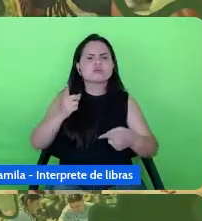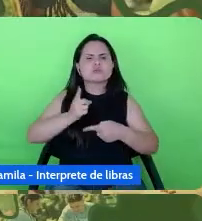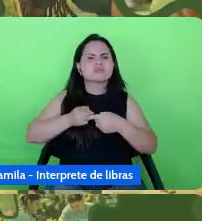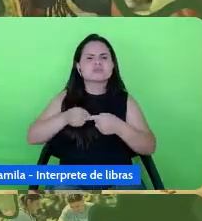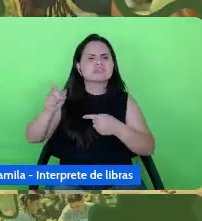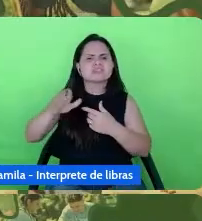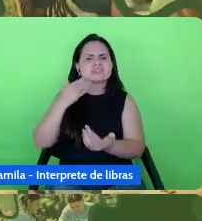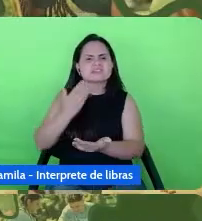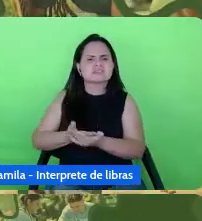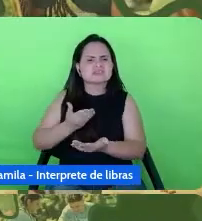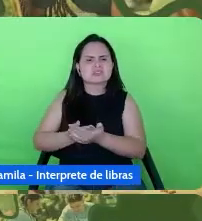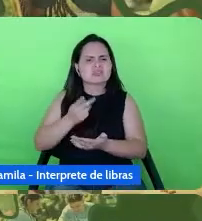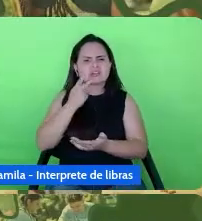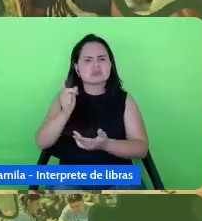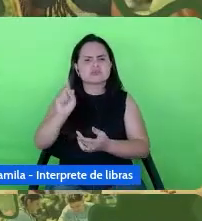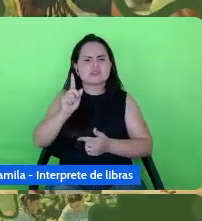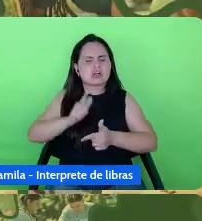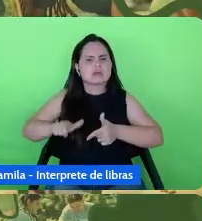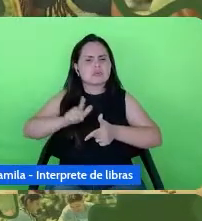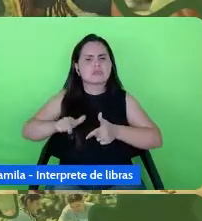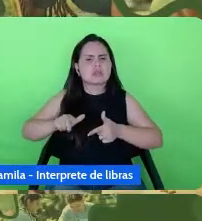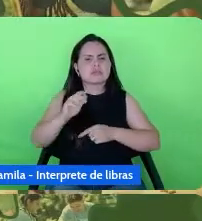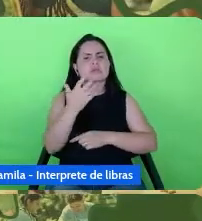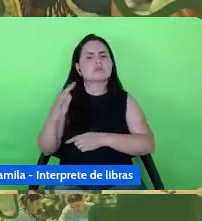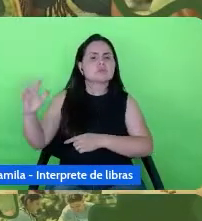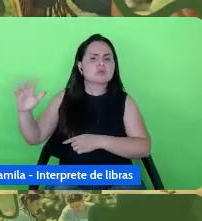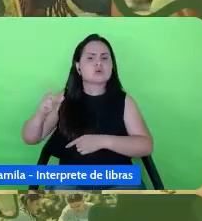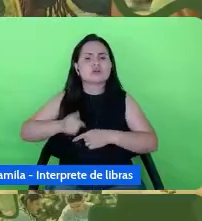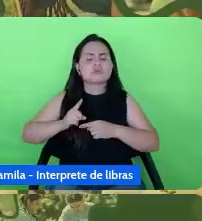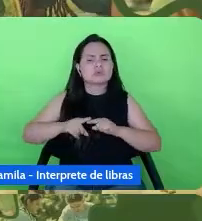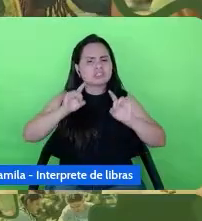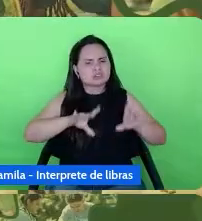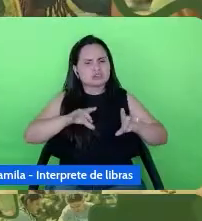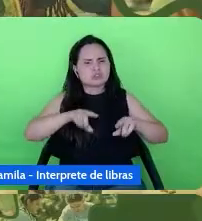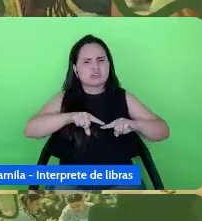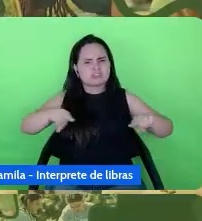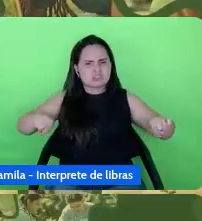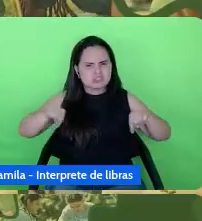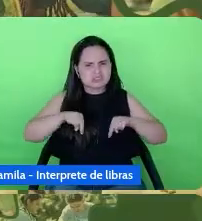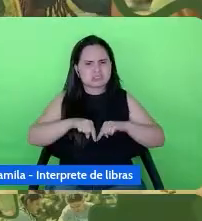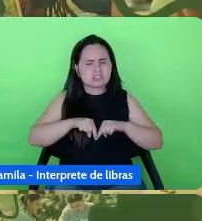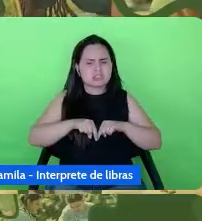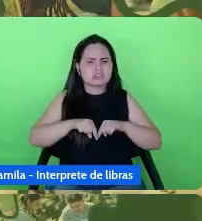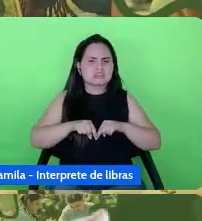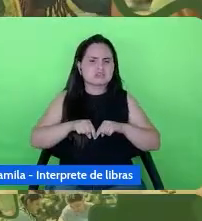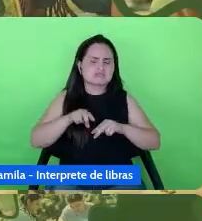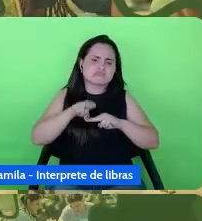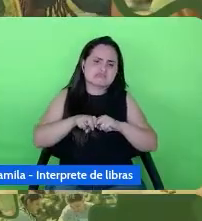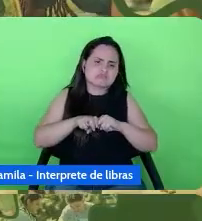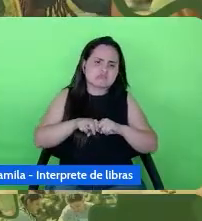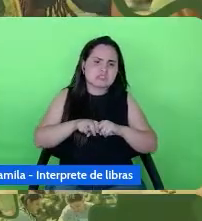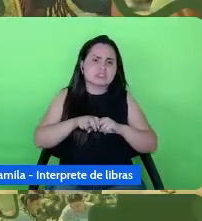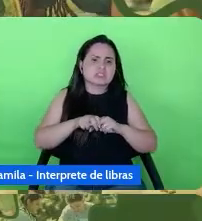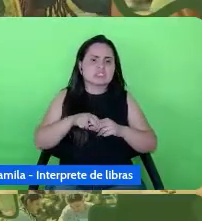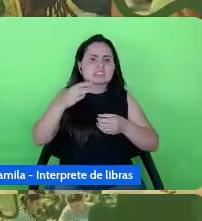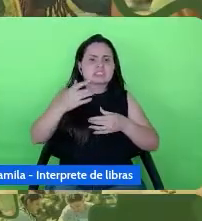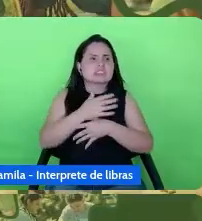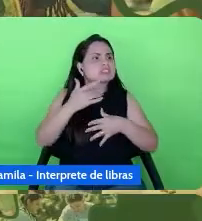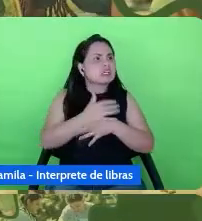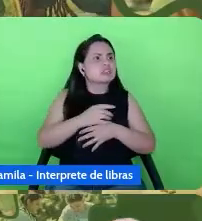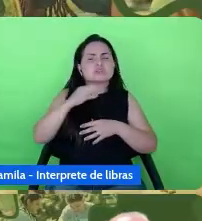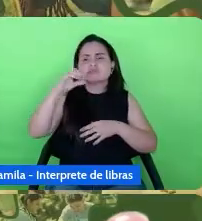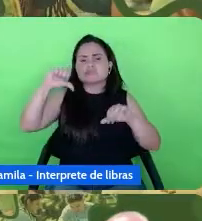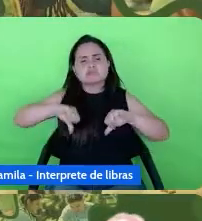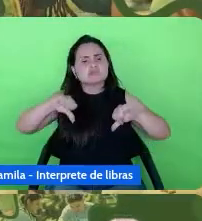não fala de problemas ambientais? Por que a gente tem que ficar só em sala de aula teorizando e a cidade poluída e tal? E por causa